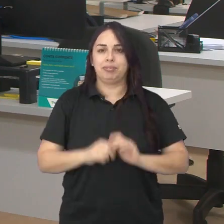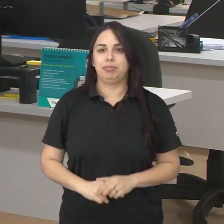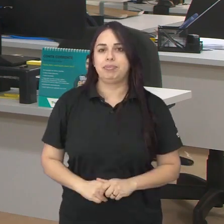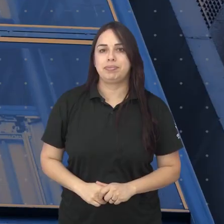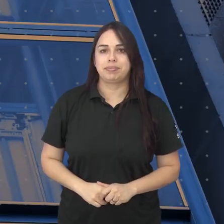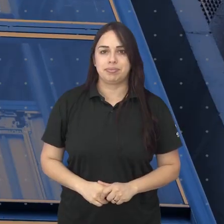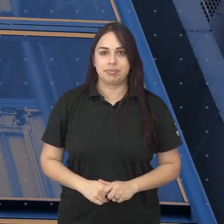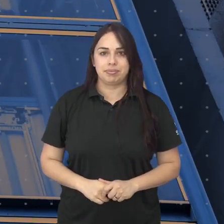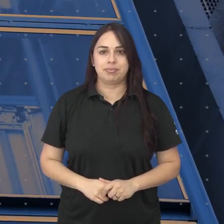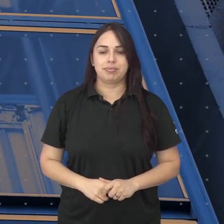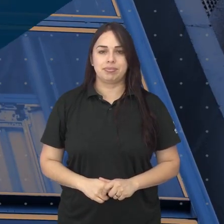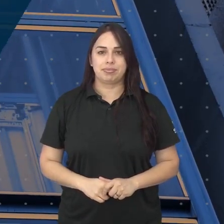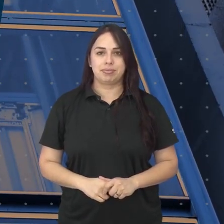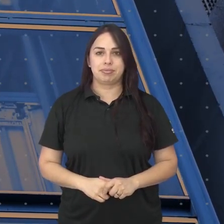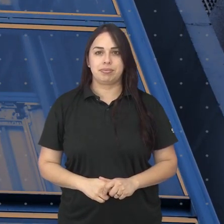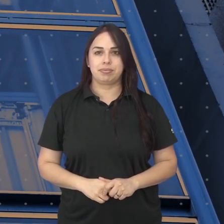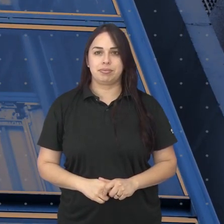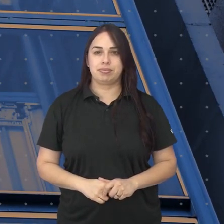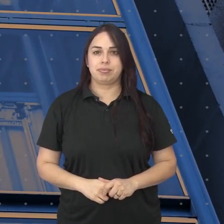São José.